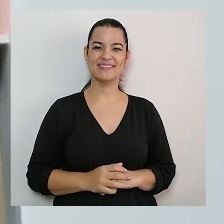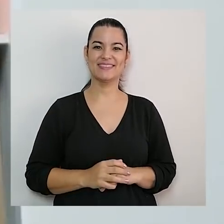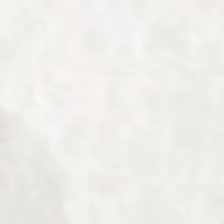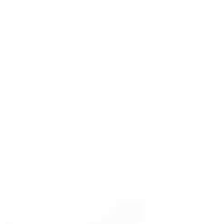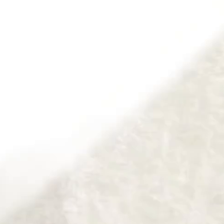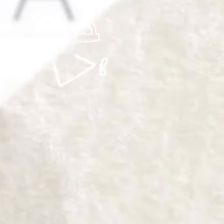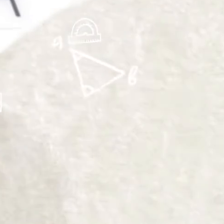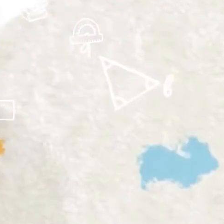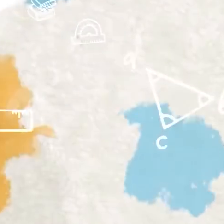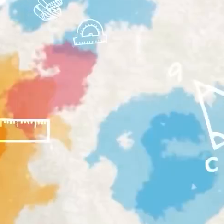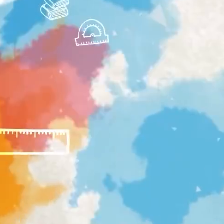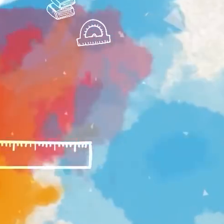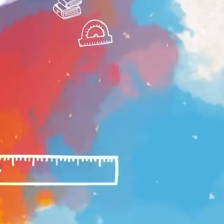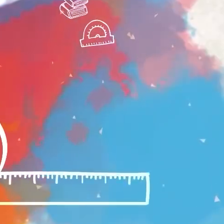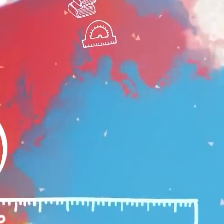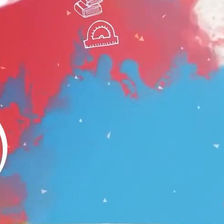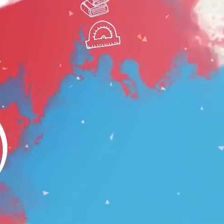lá!